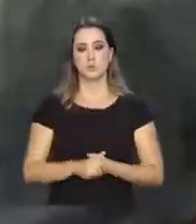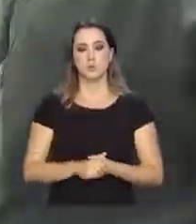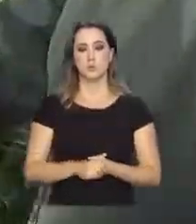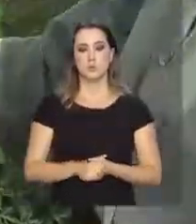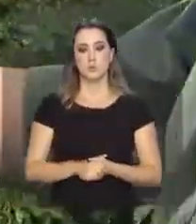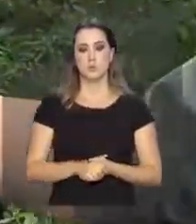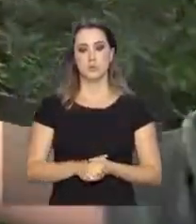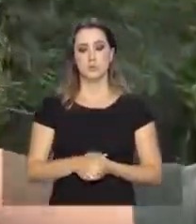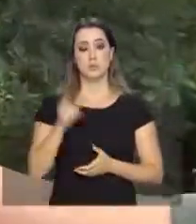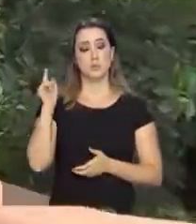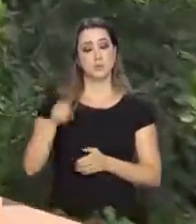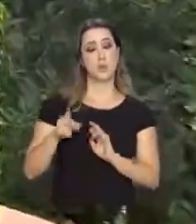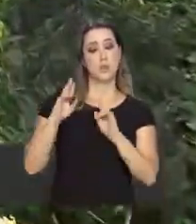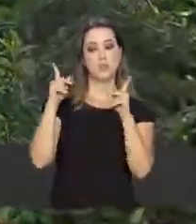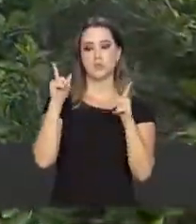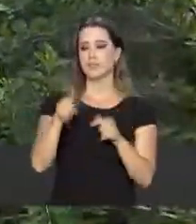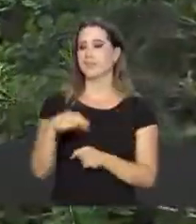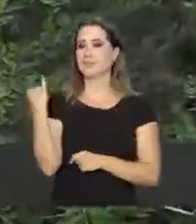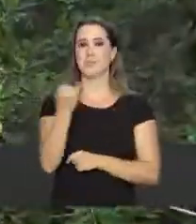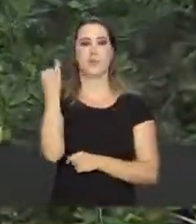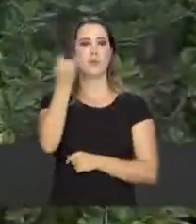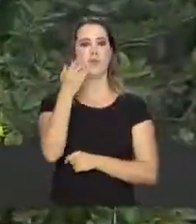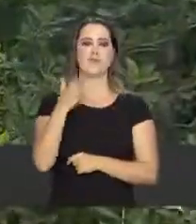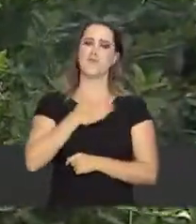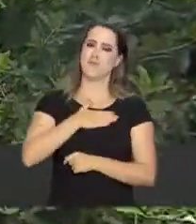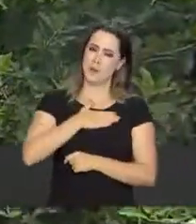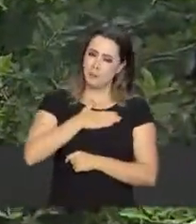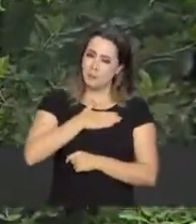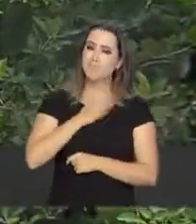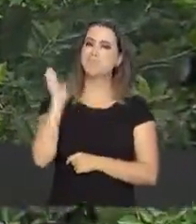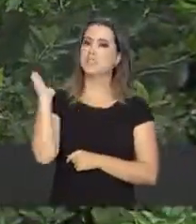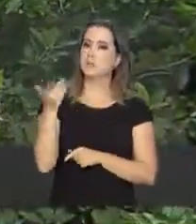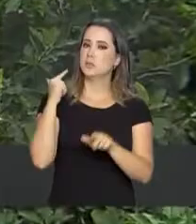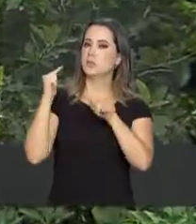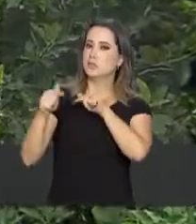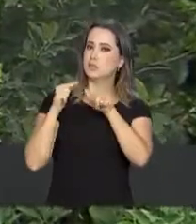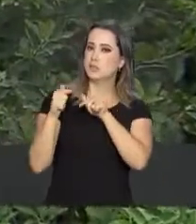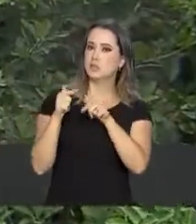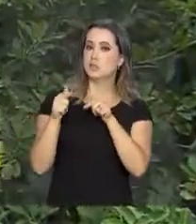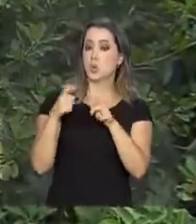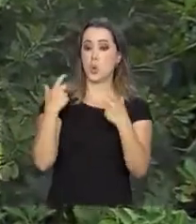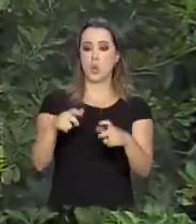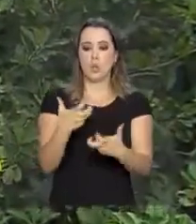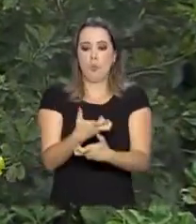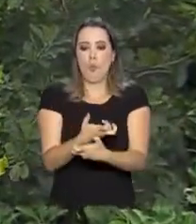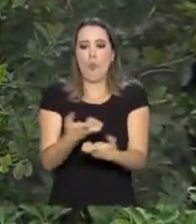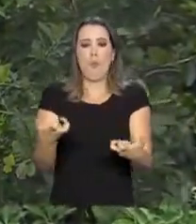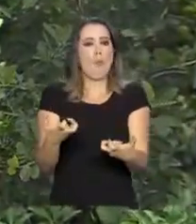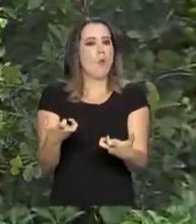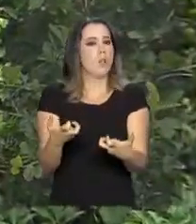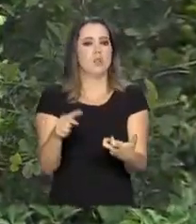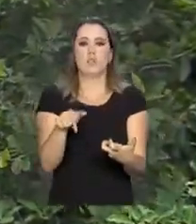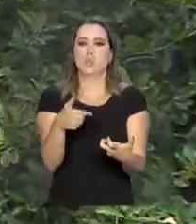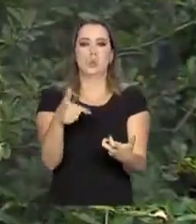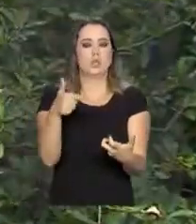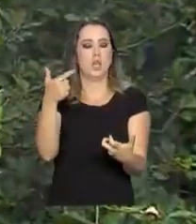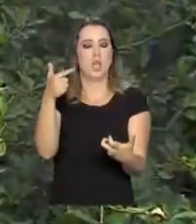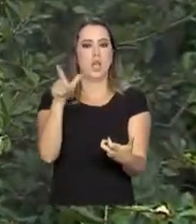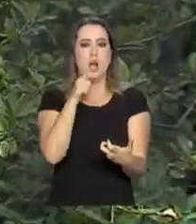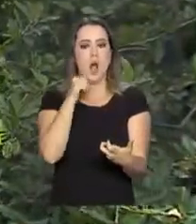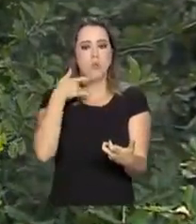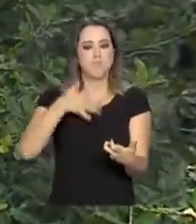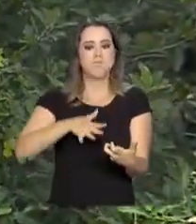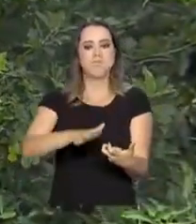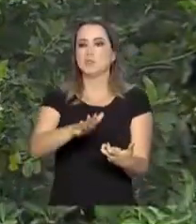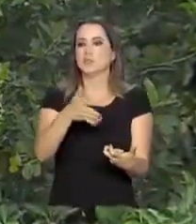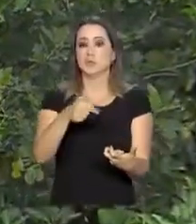Antônio? Olha, a diferença é muito grande. Para mim, que trabalhei vários anos de sequeira, lugar que não era irrigado, e hoje eu estando